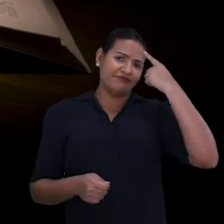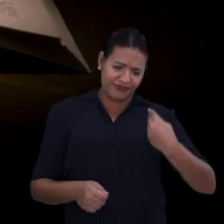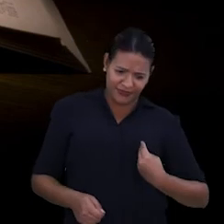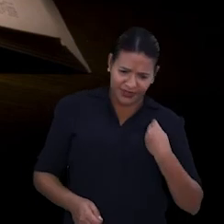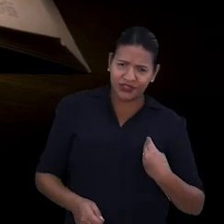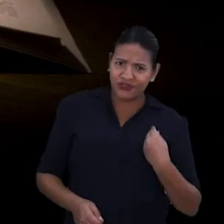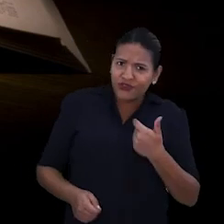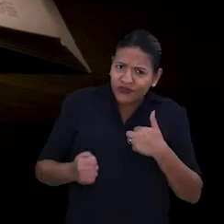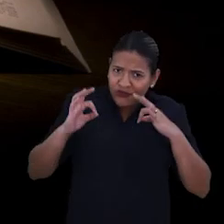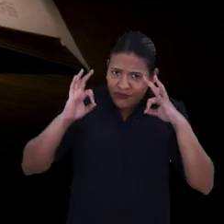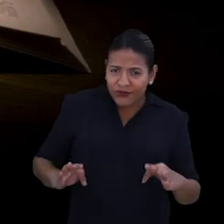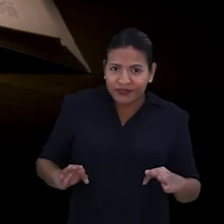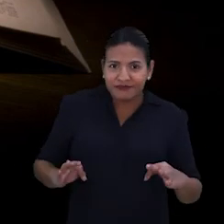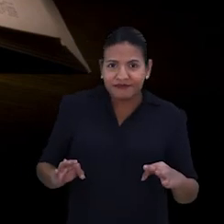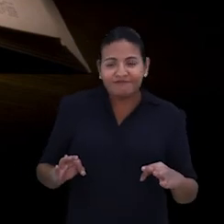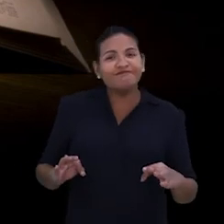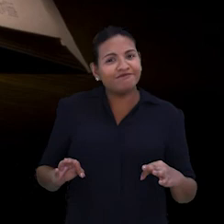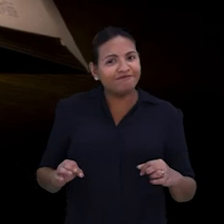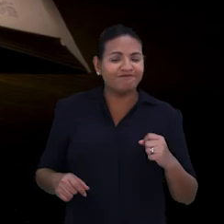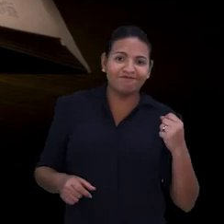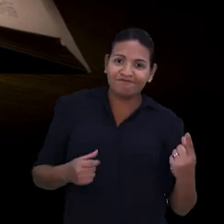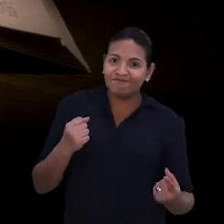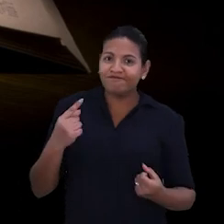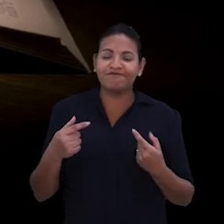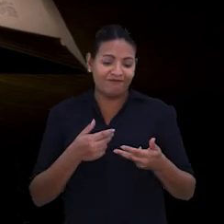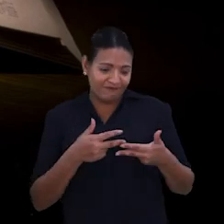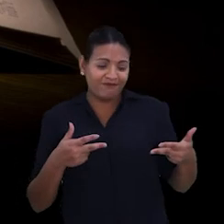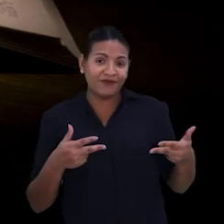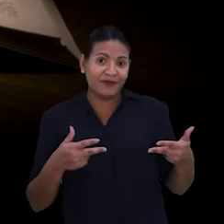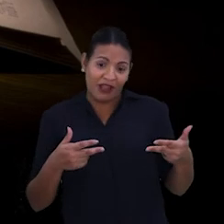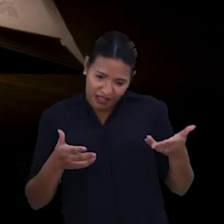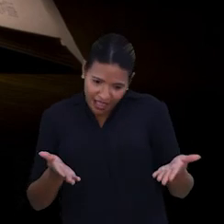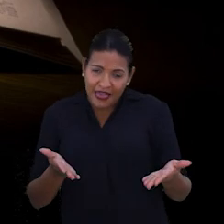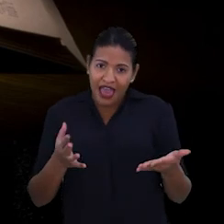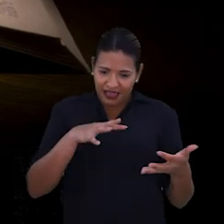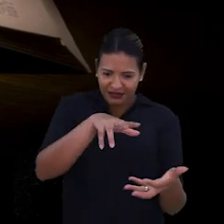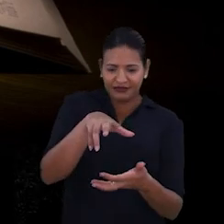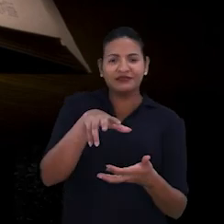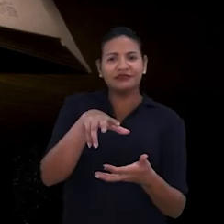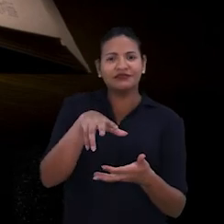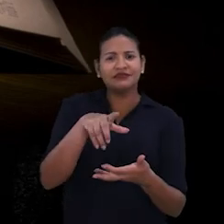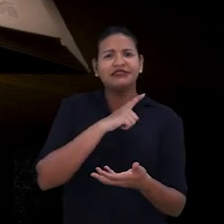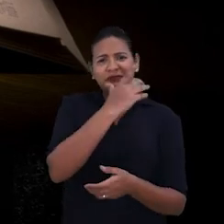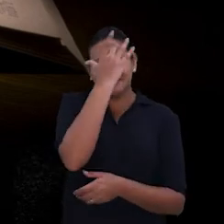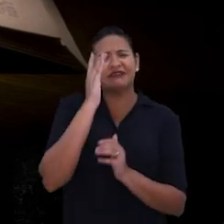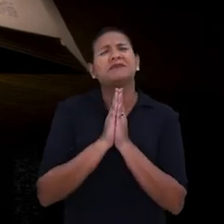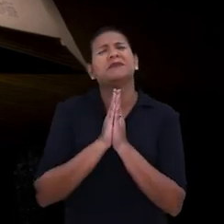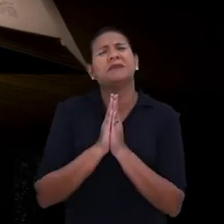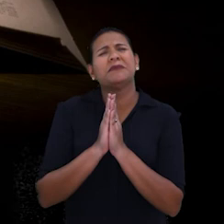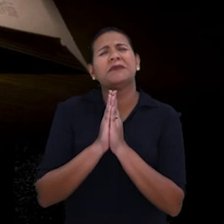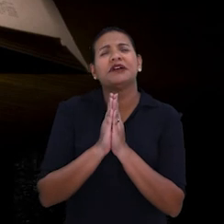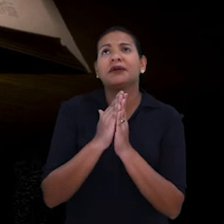de viver da maneira mais digna. Em muitos pontos da Terra, há pessoas, neste momento, pedindo a Deus,